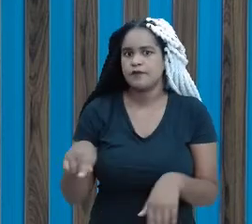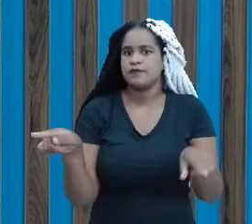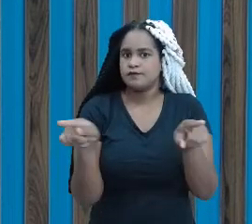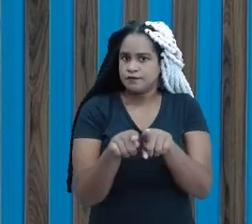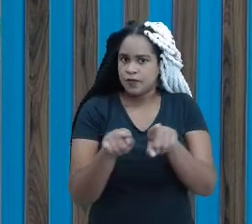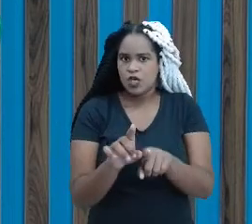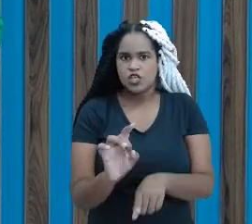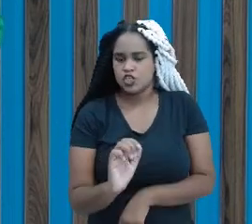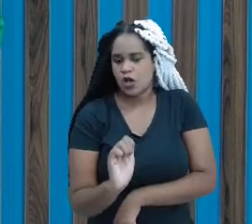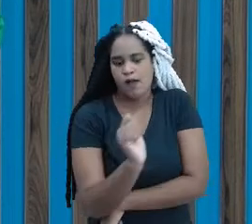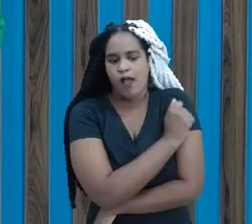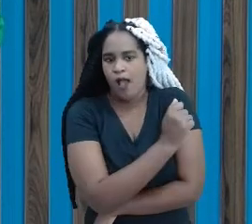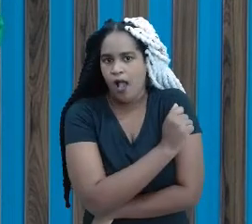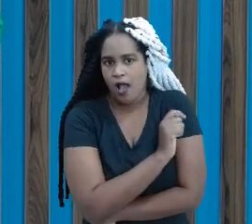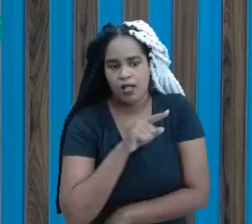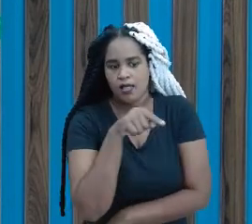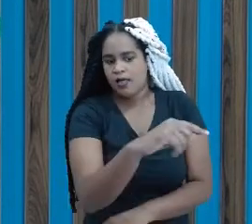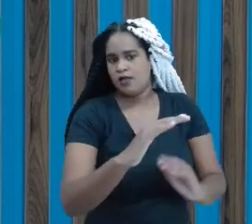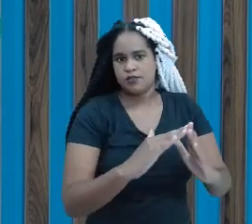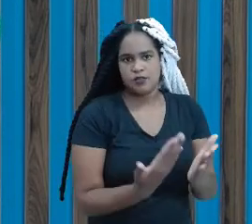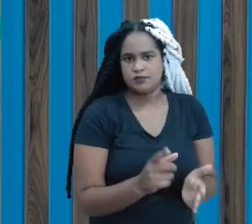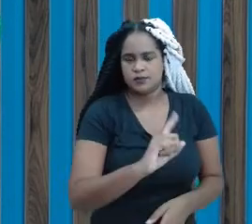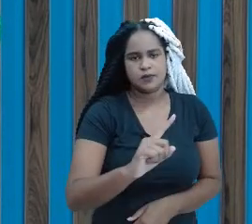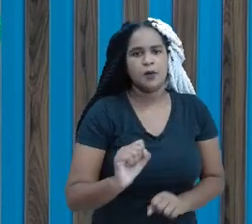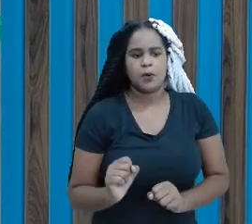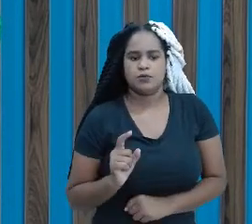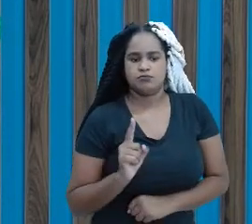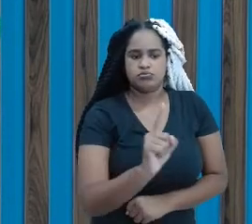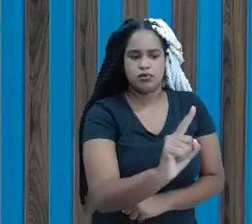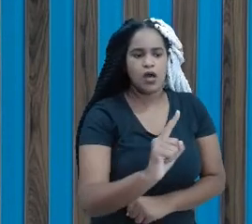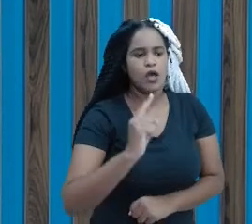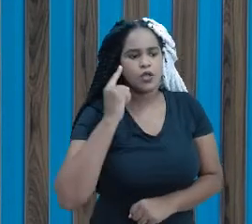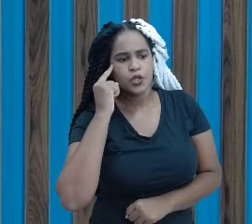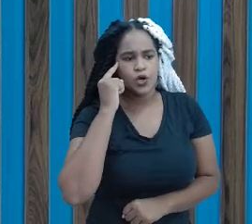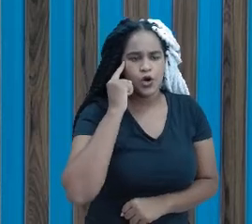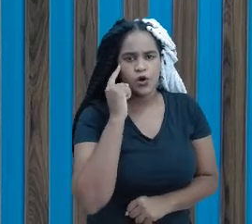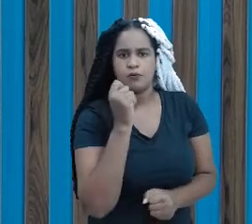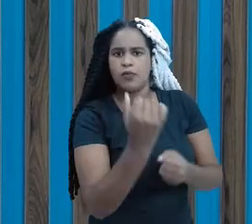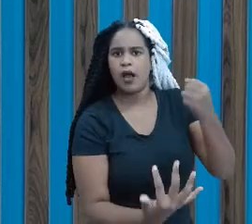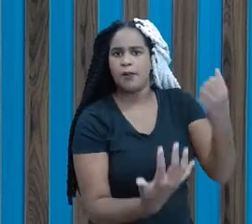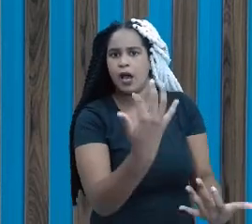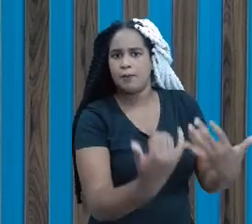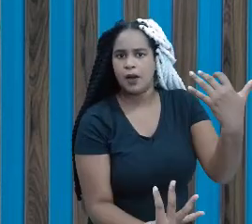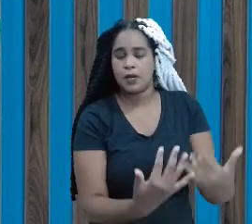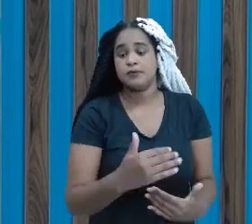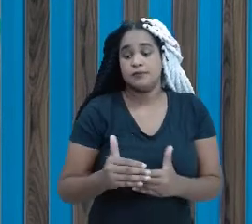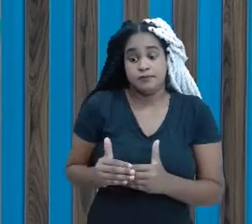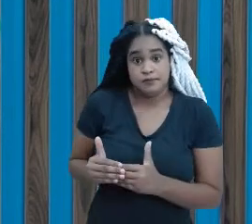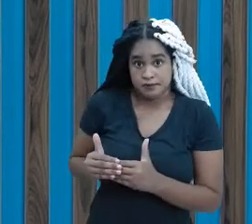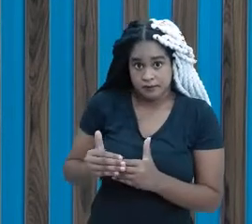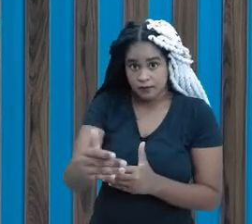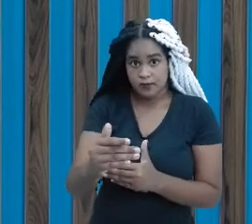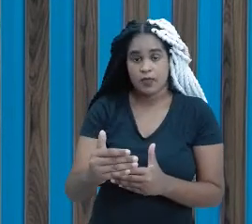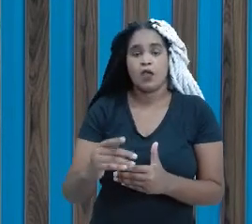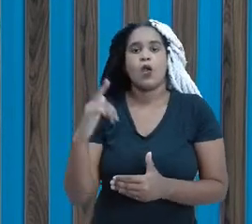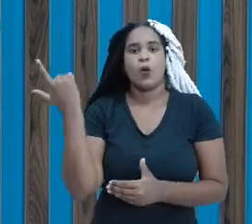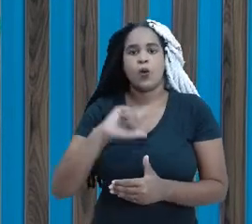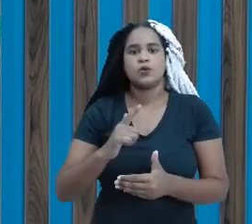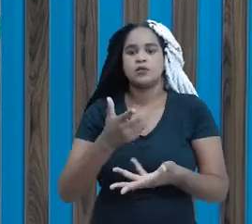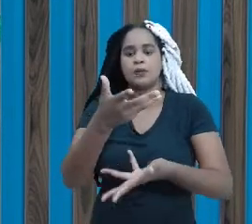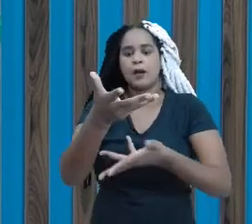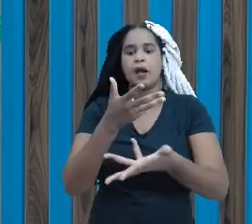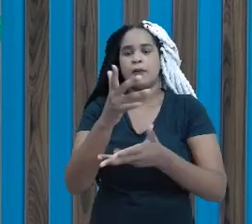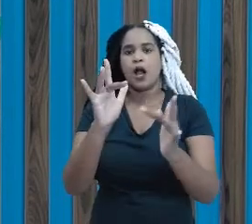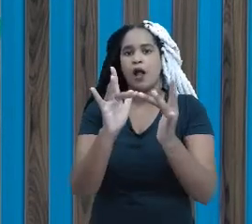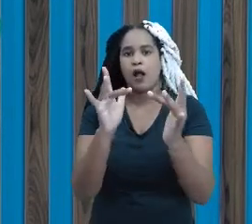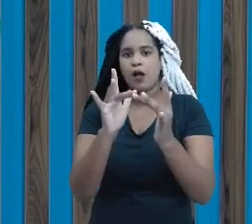formação de estudante, tá? Então, tirem as dúvidas com eles. A partir das próximas aulas, a gente vai estar aqui interagindo, vai ser